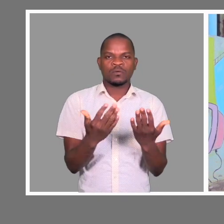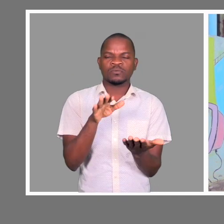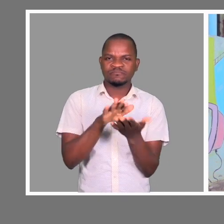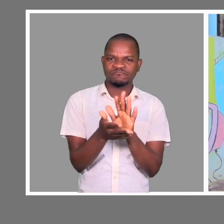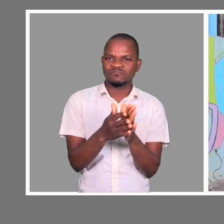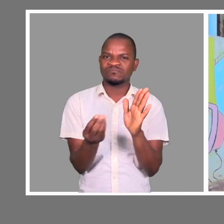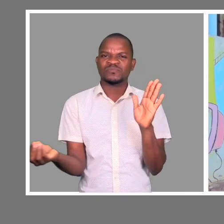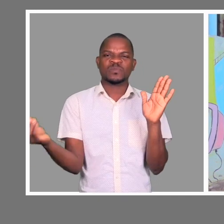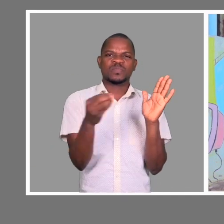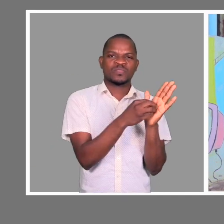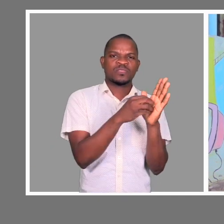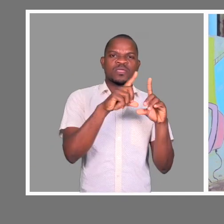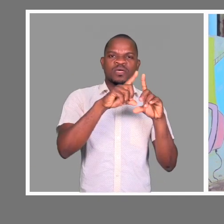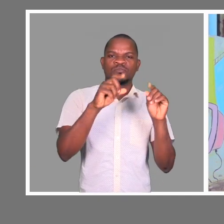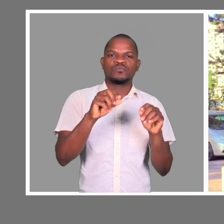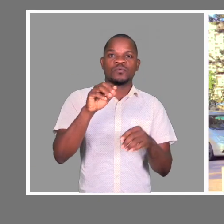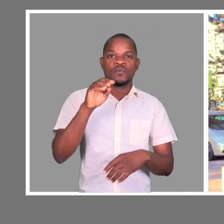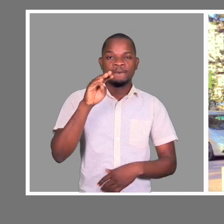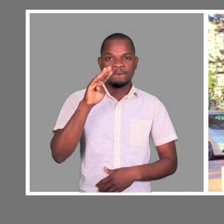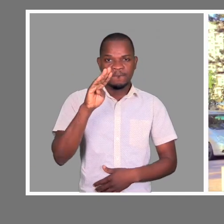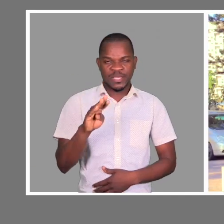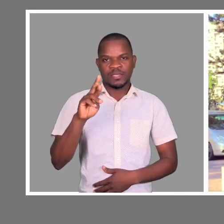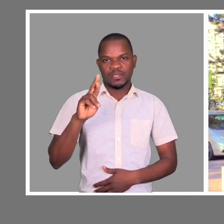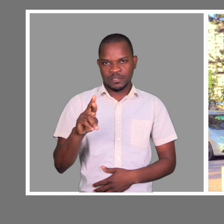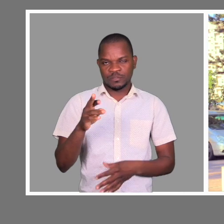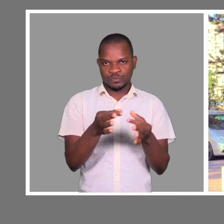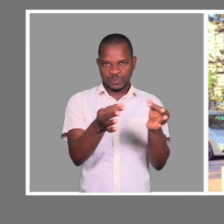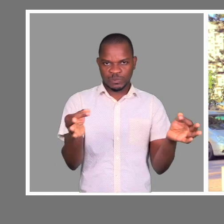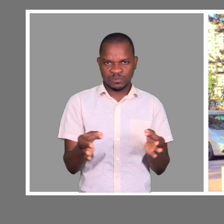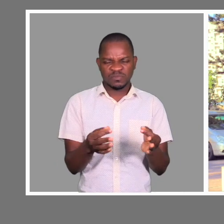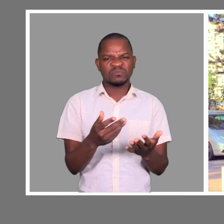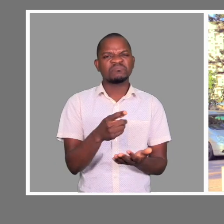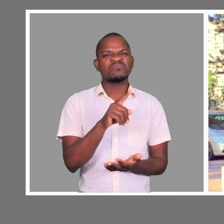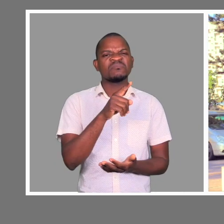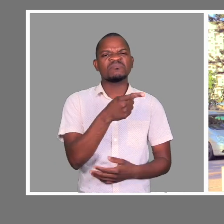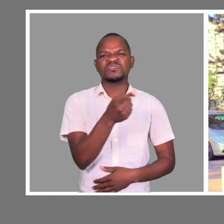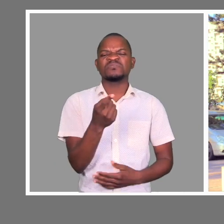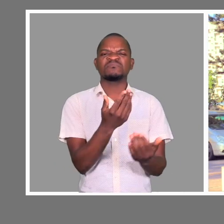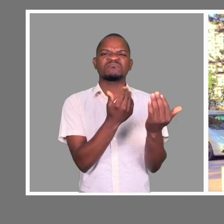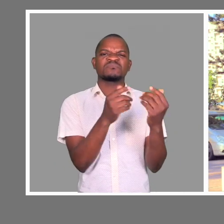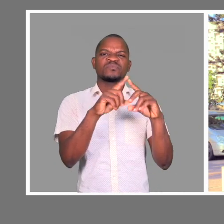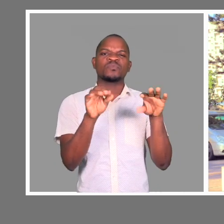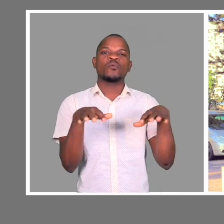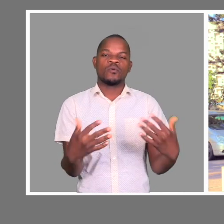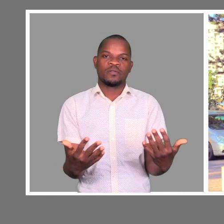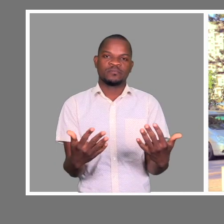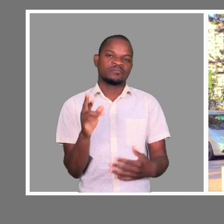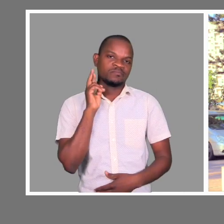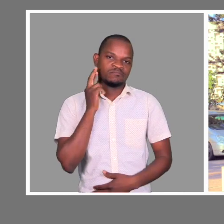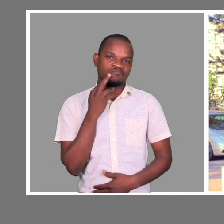esperam resolver desta vossa associação? Com a família de superação, o que é que nós pretendemos?